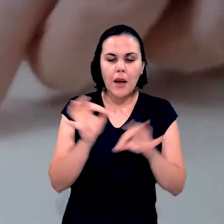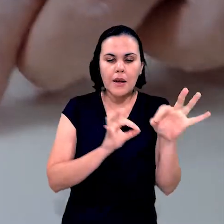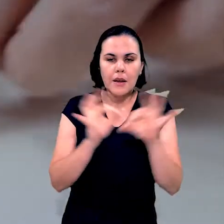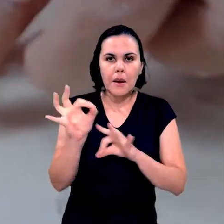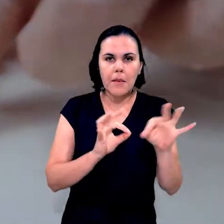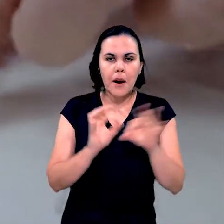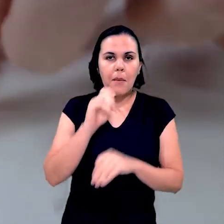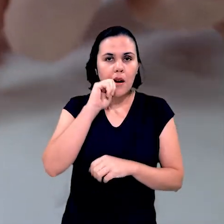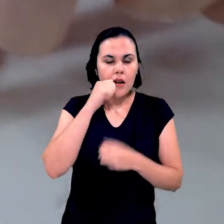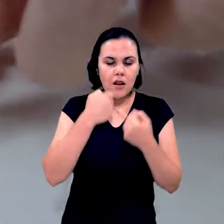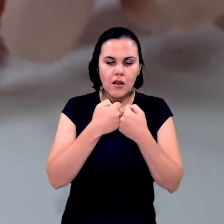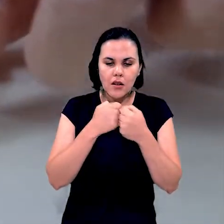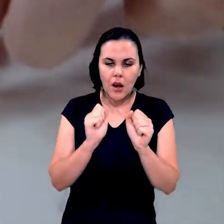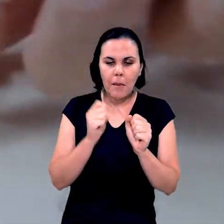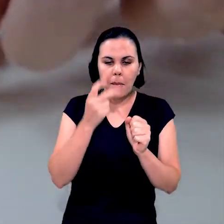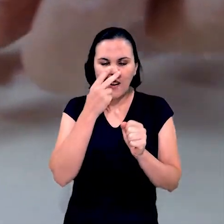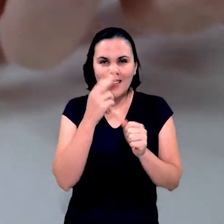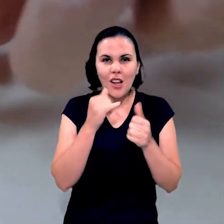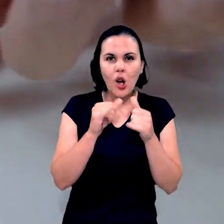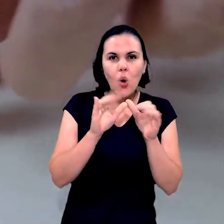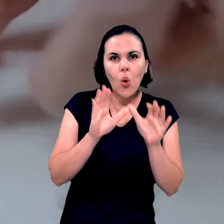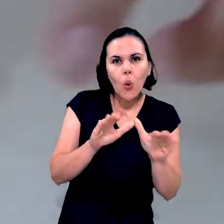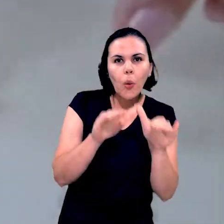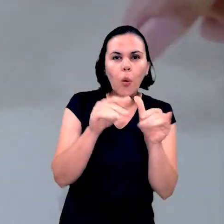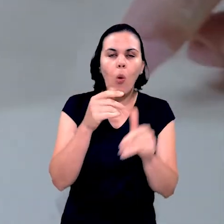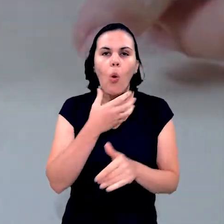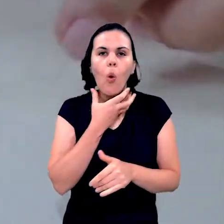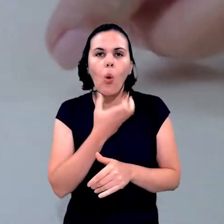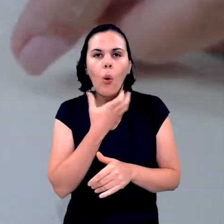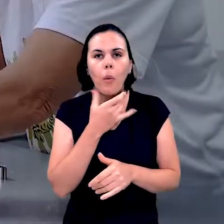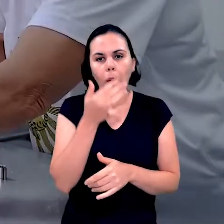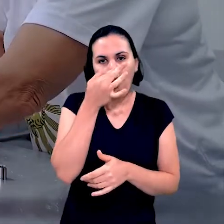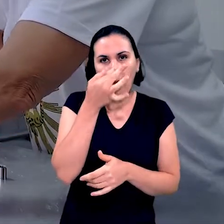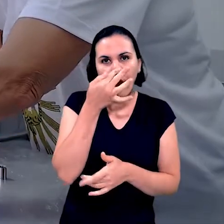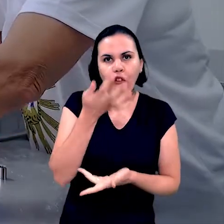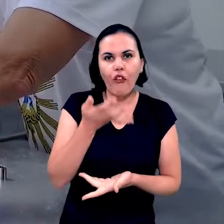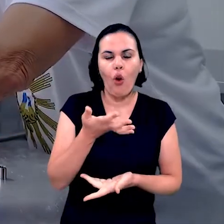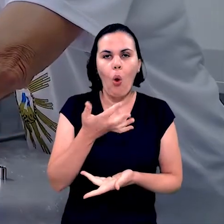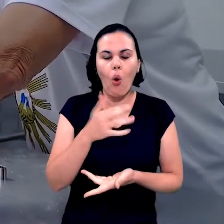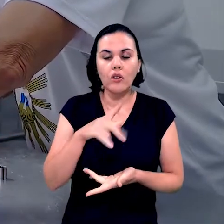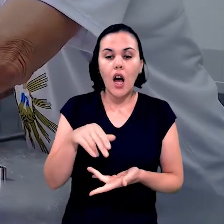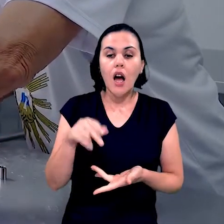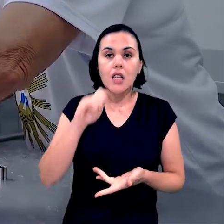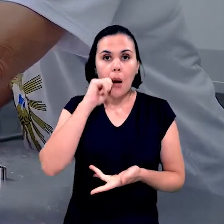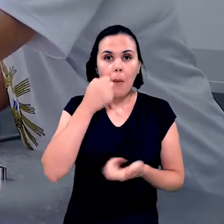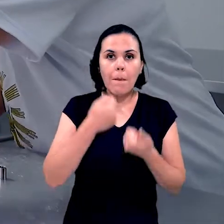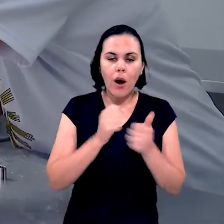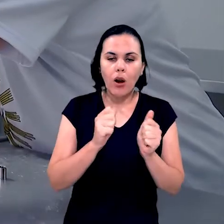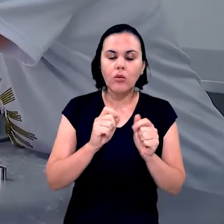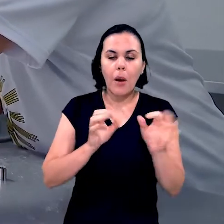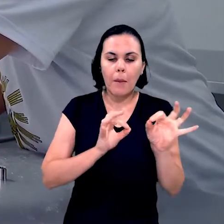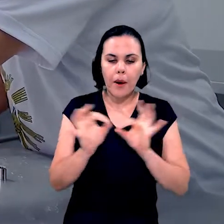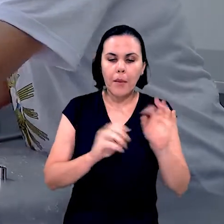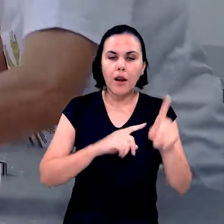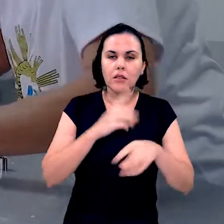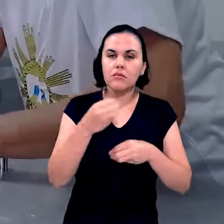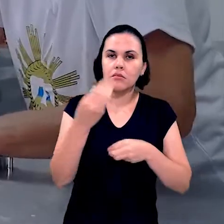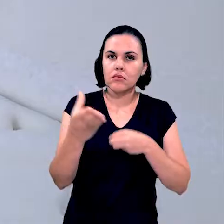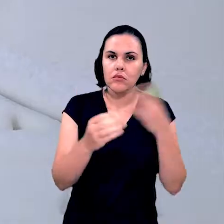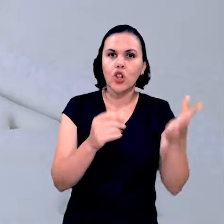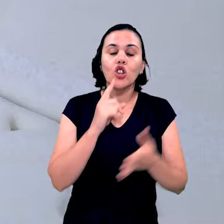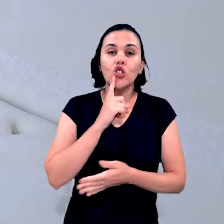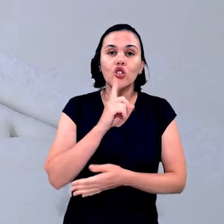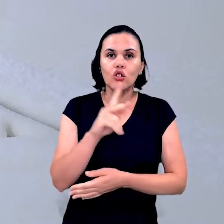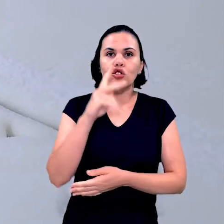preparam esse pão que tem formatos de pombinhas, de pequenas flores. Esse pão é preparado e é